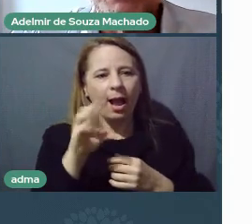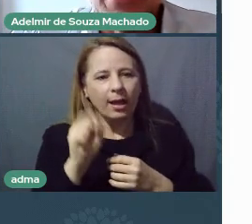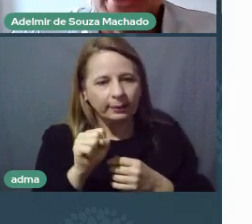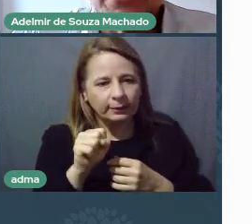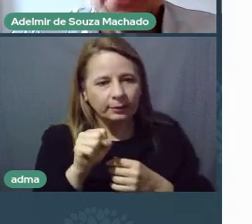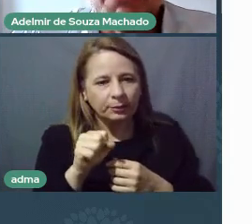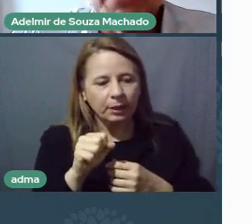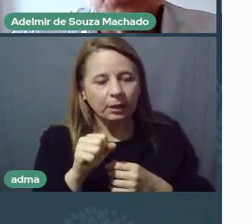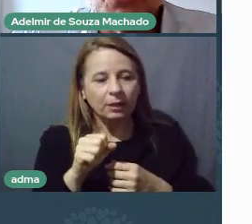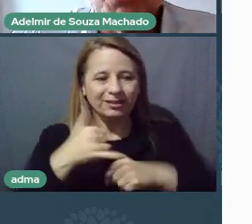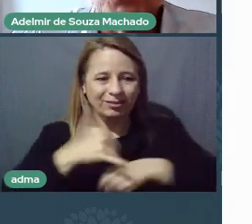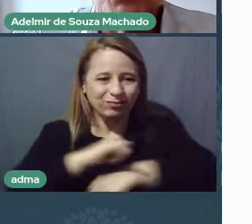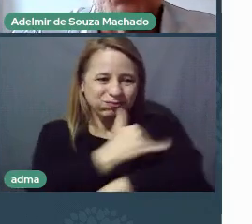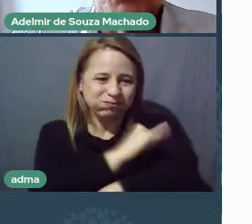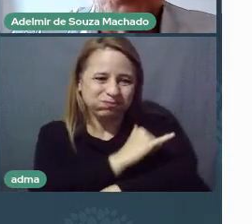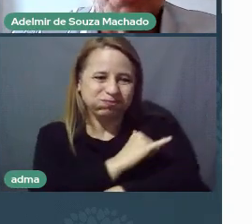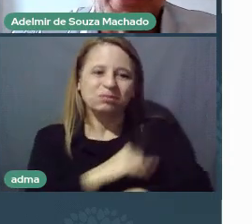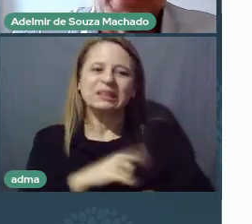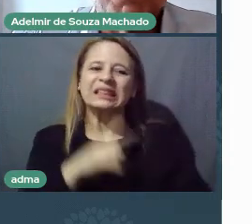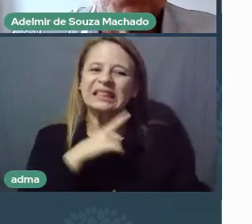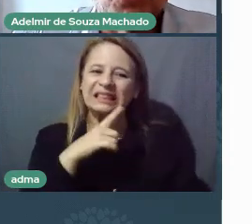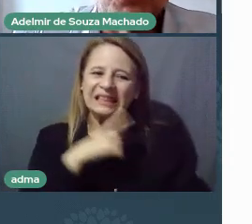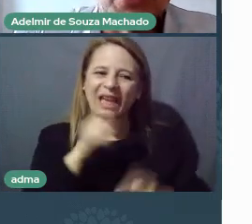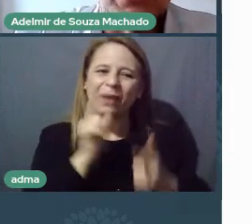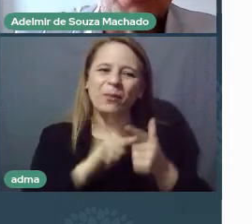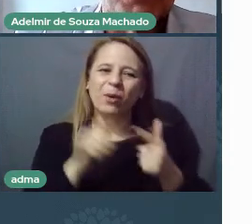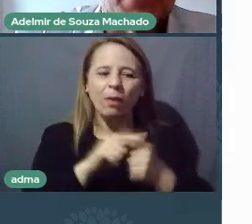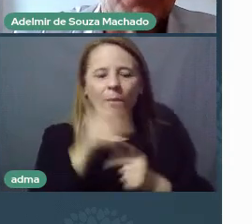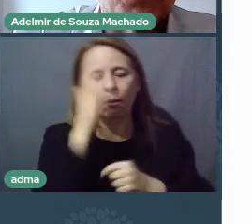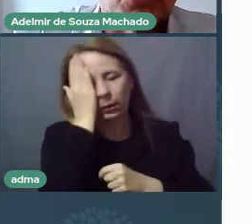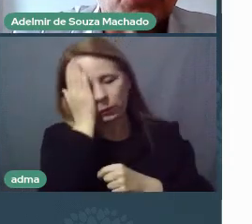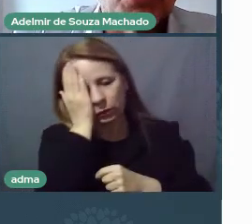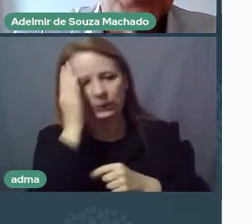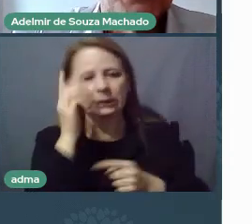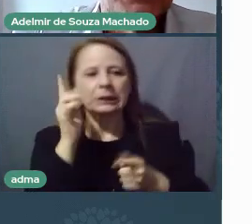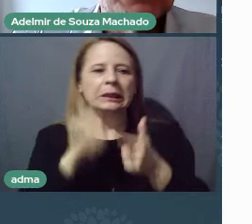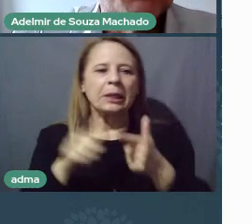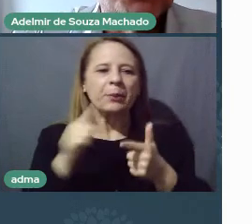quem tem obesidade tem mais distúrbio do sono, tem mais refluxo. Quem está em mais